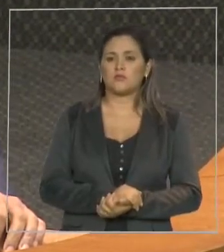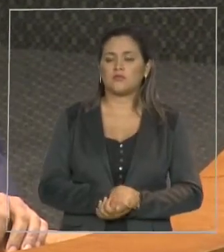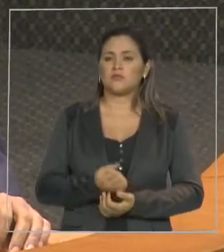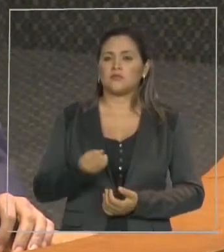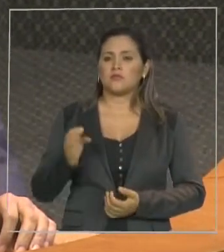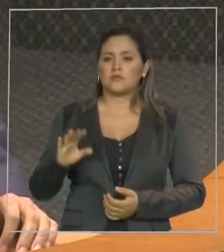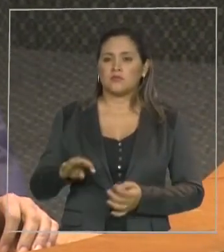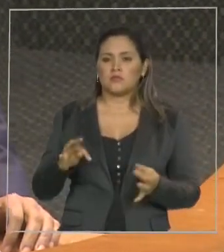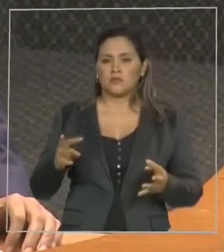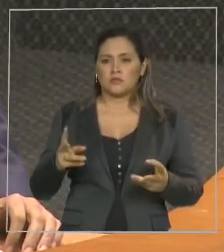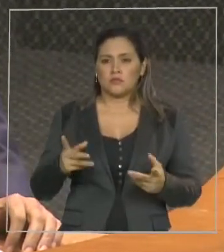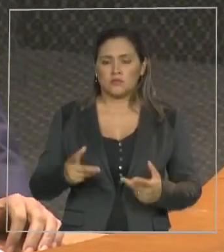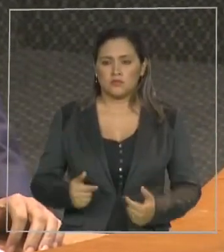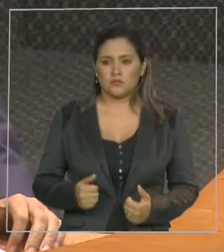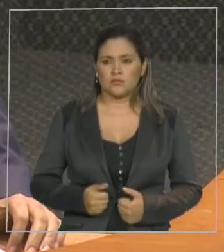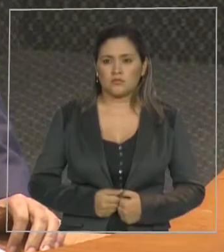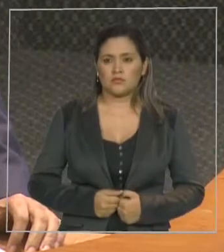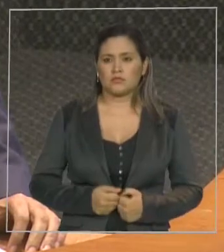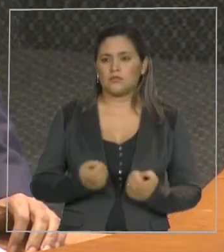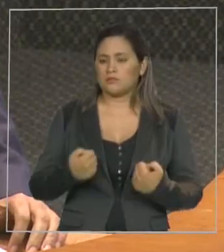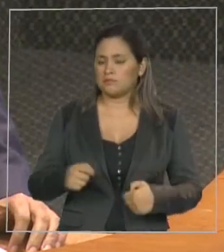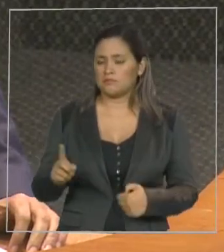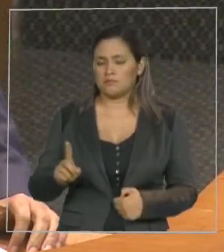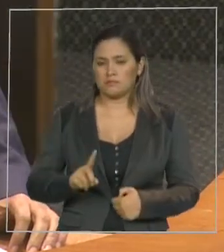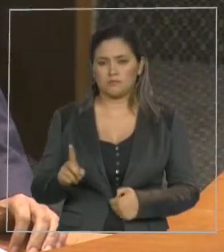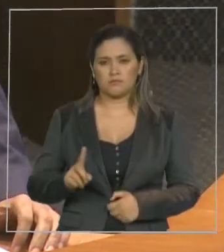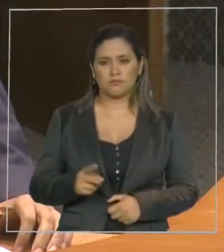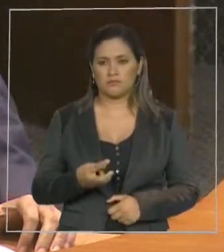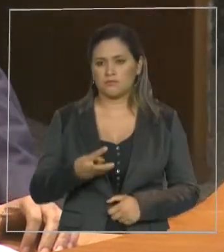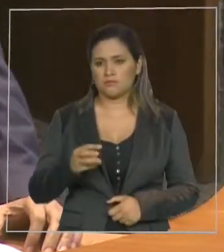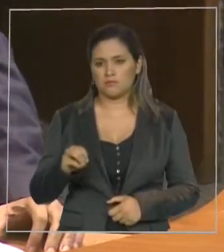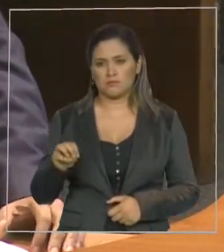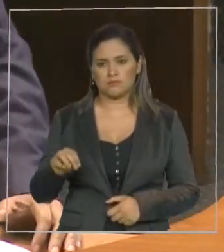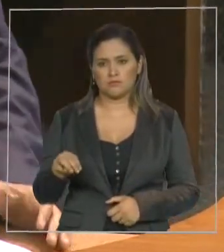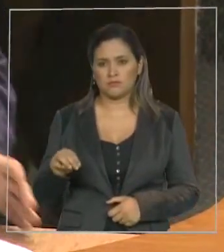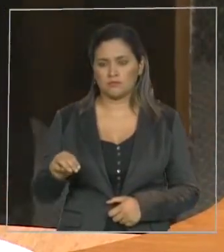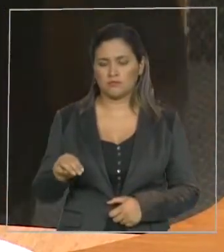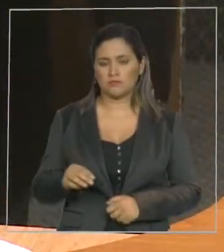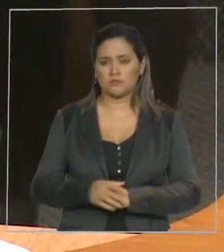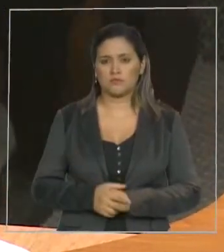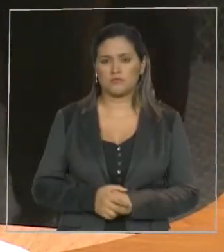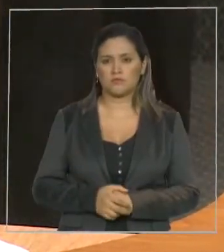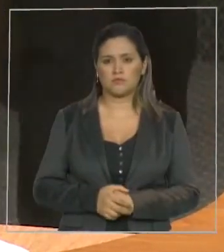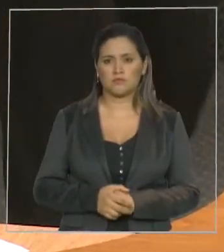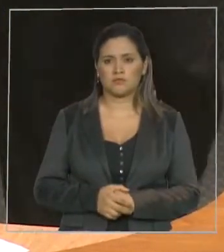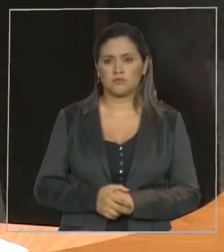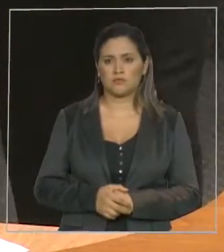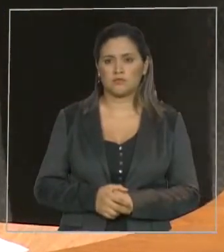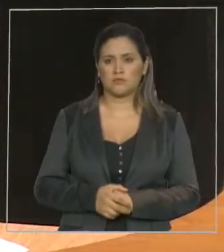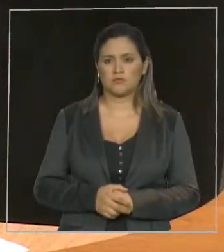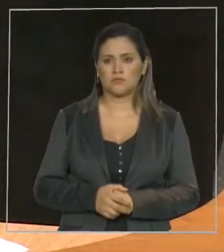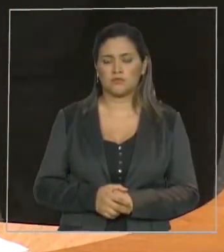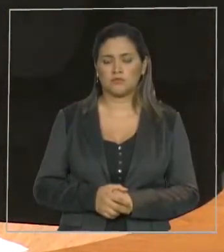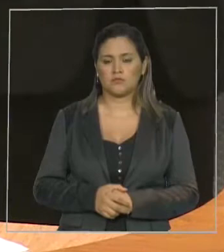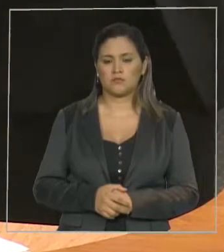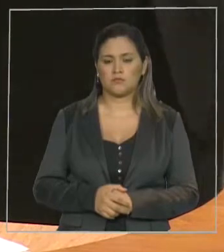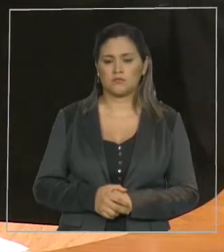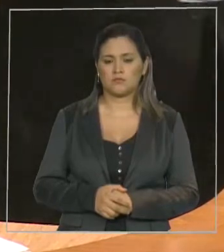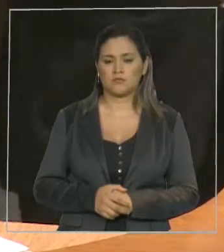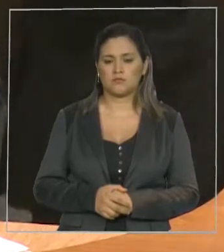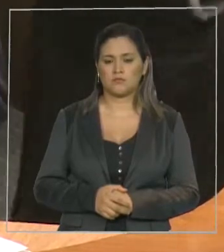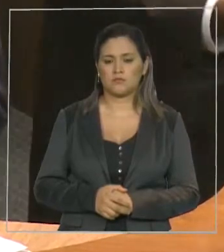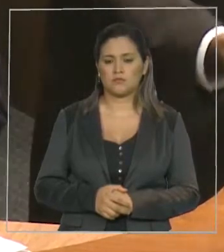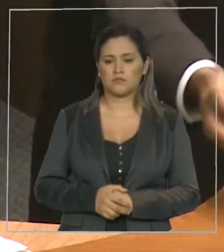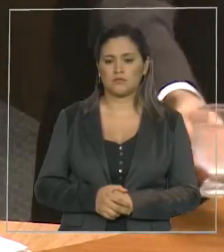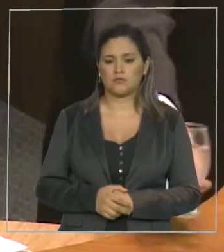nem precisa dos 30 minutos, mas, sobretudo, para fazer um registro em